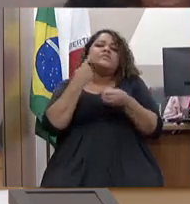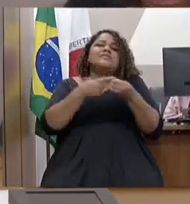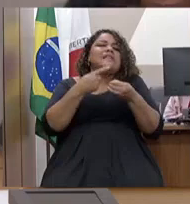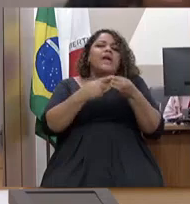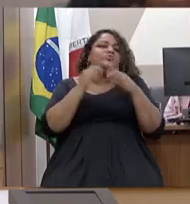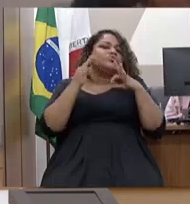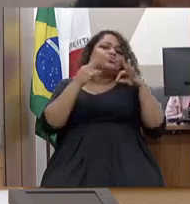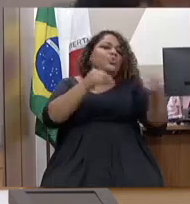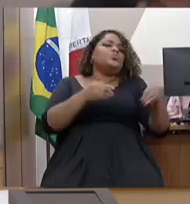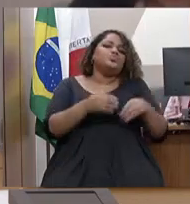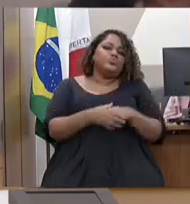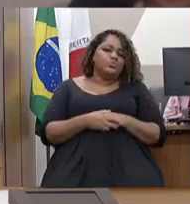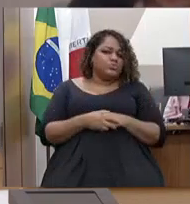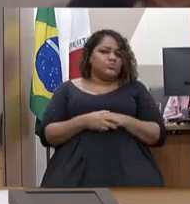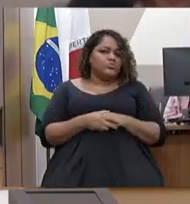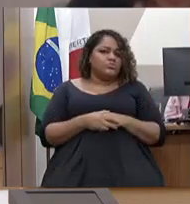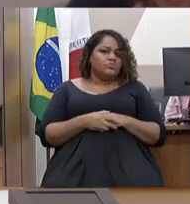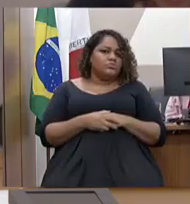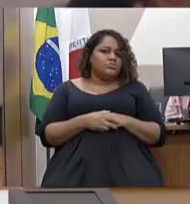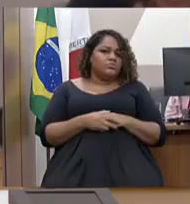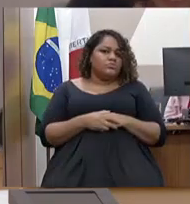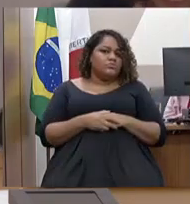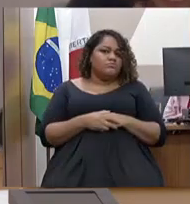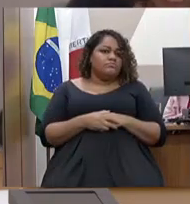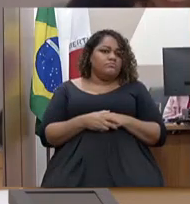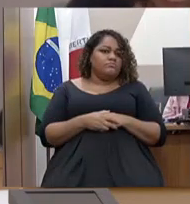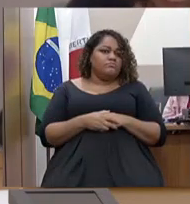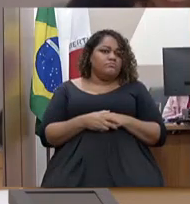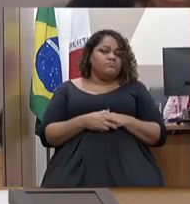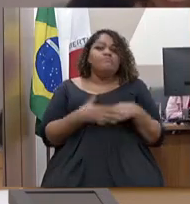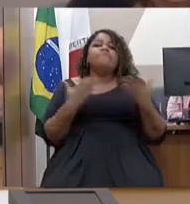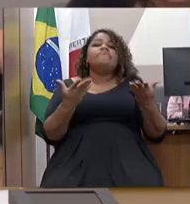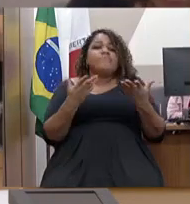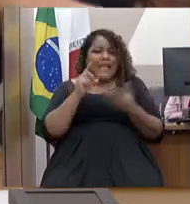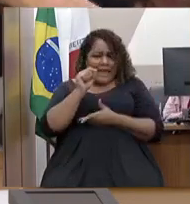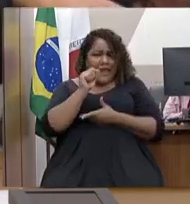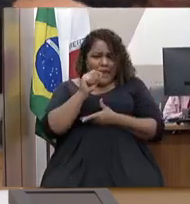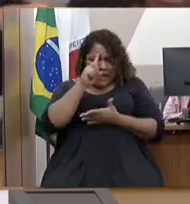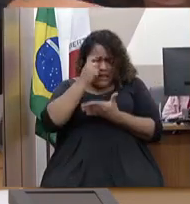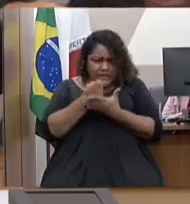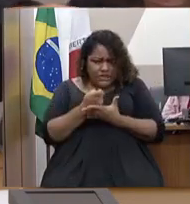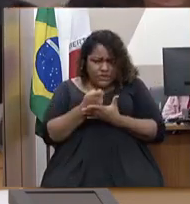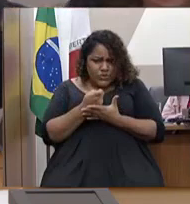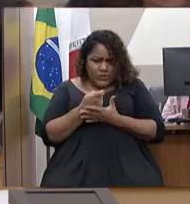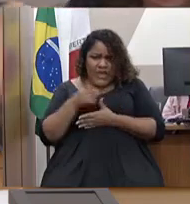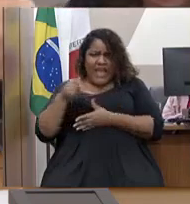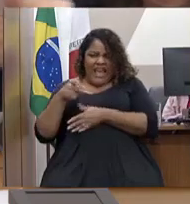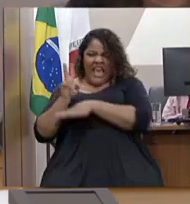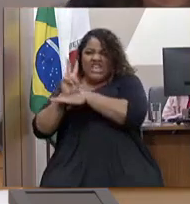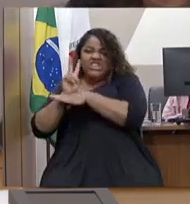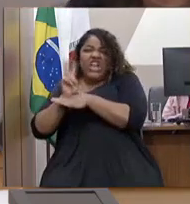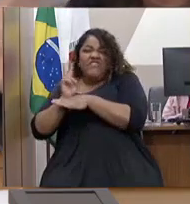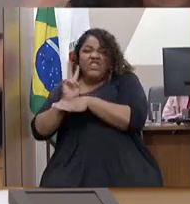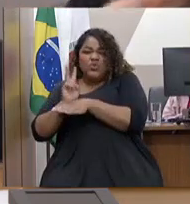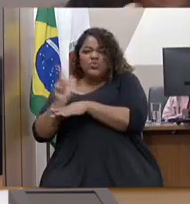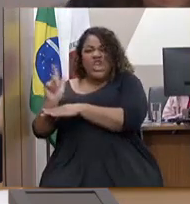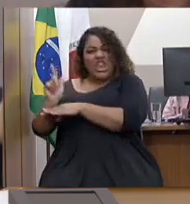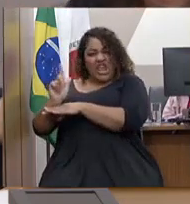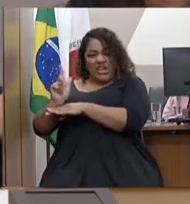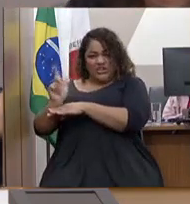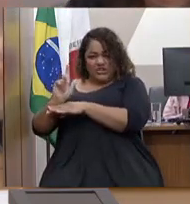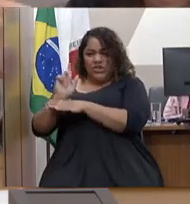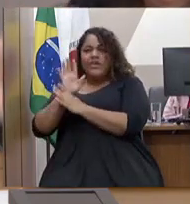etc quem que decidiu isso né não foi o chefinho aquele chefinho lá da que trabalha diretamente